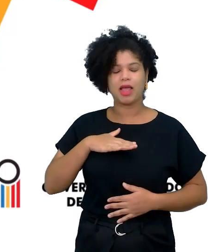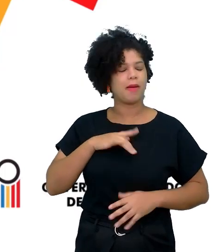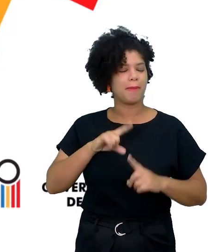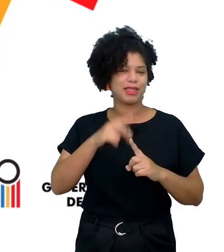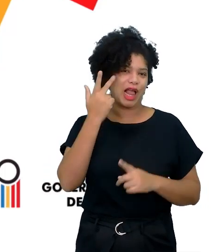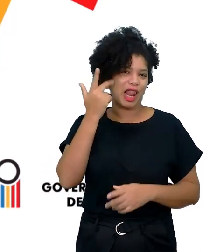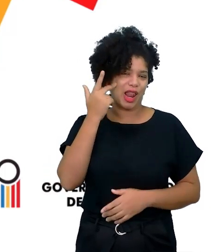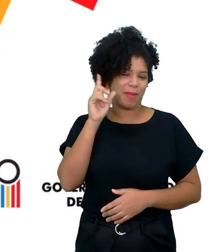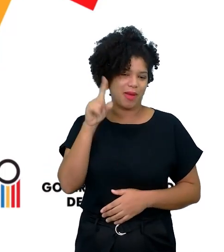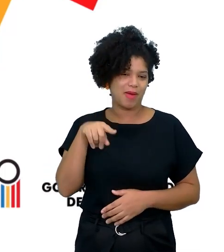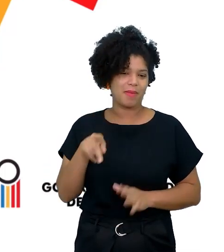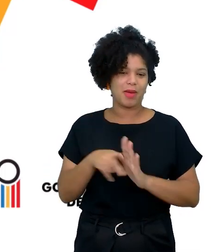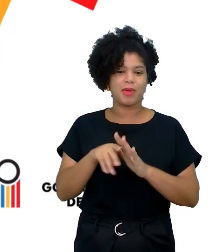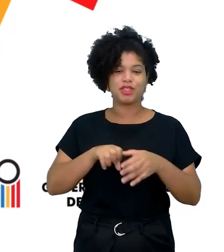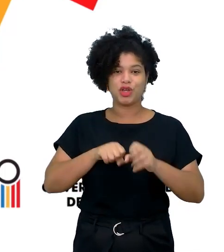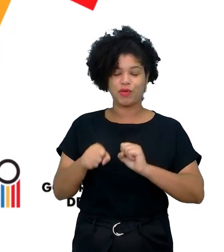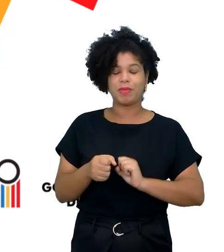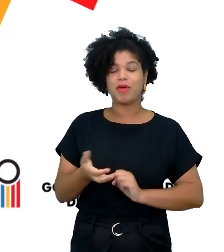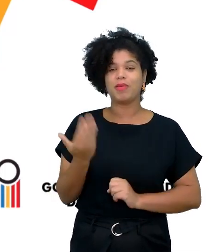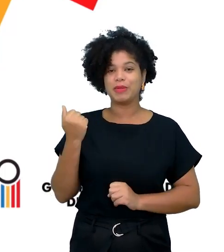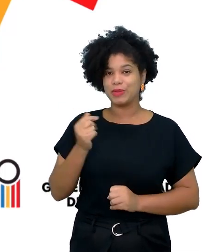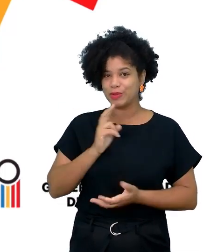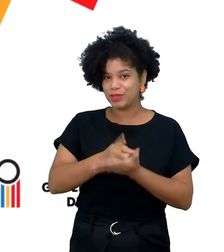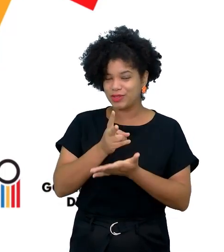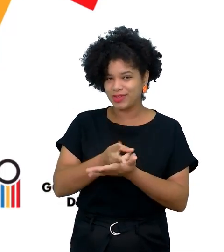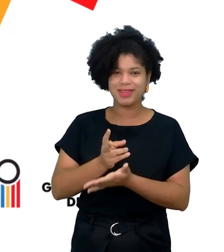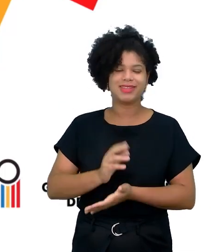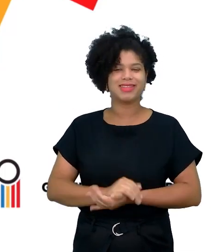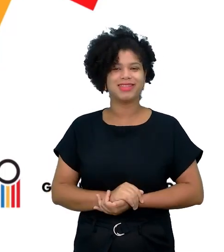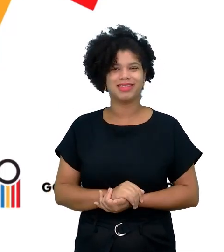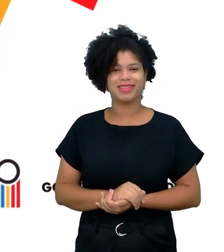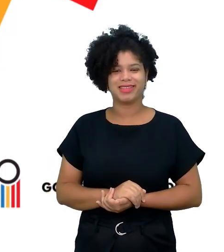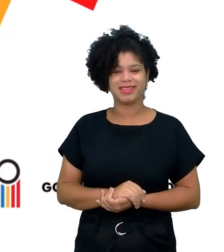faz parte. Então, seguindo aqui.